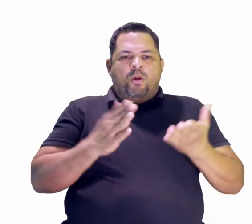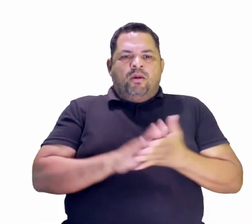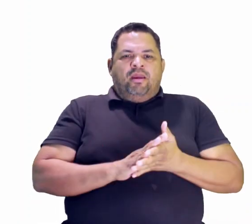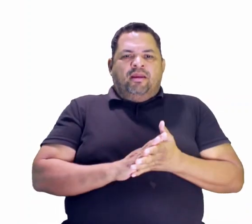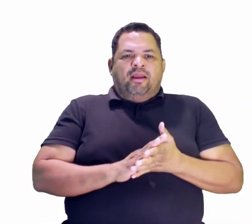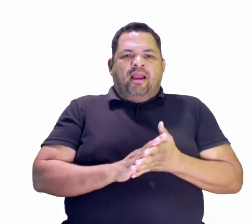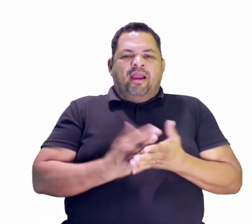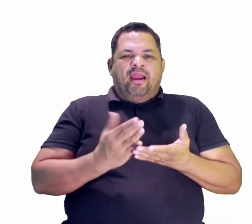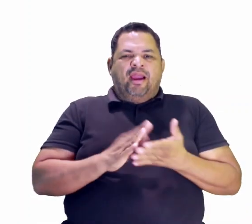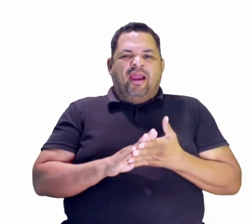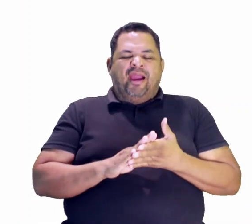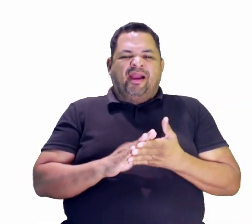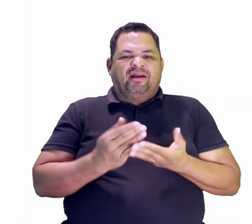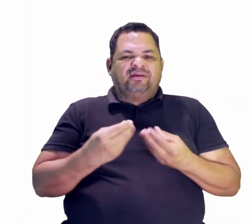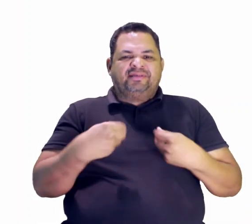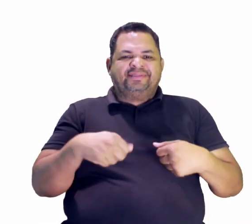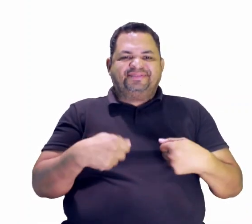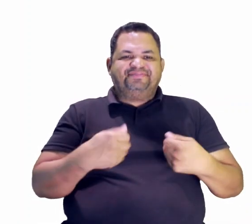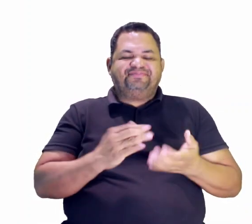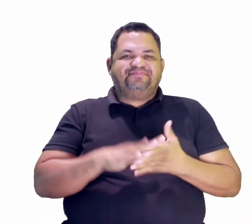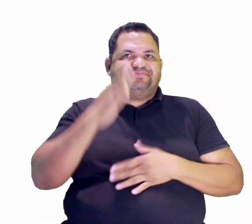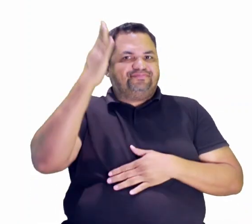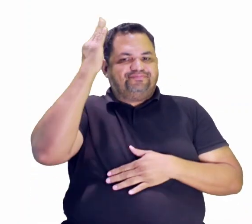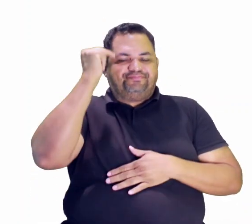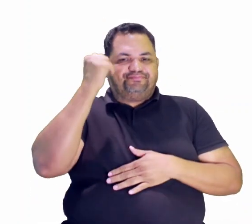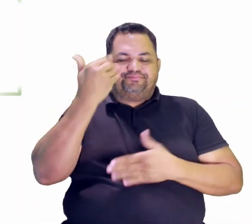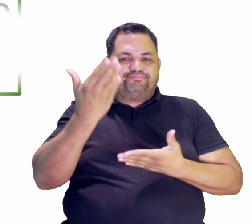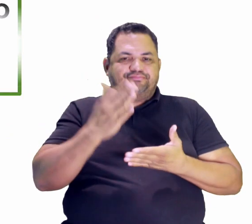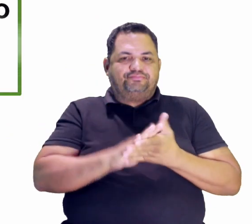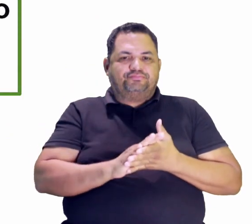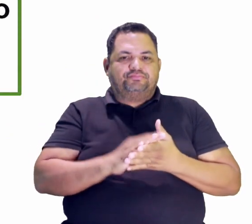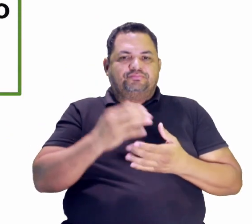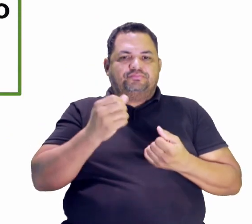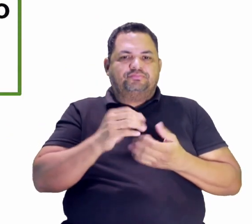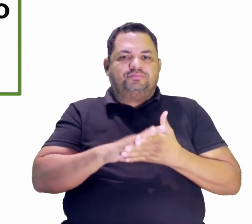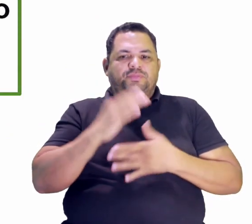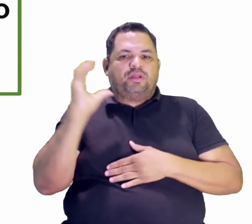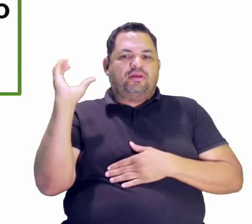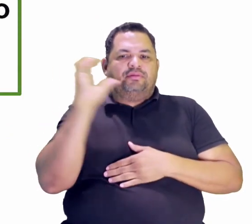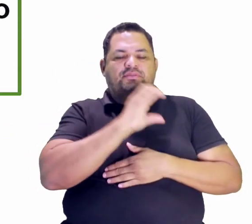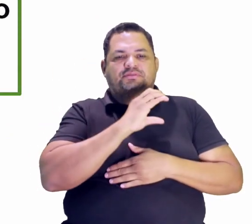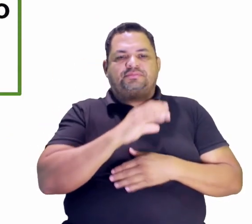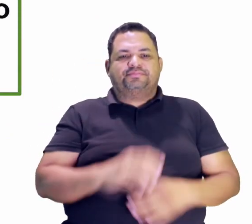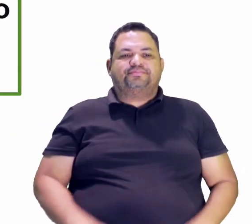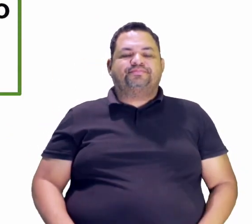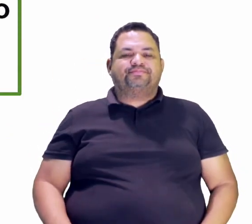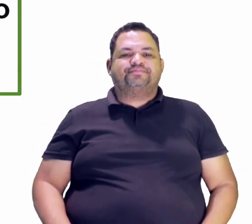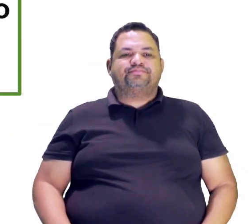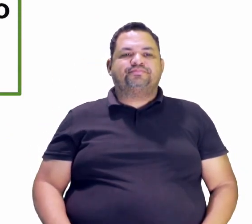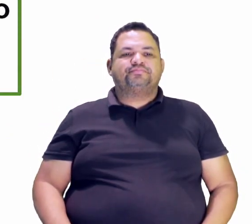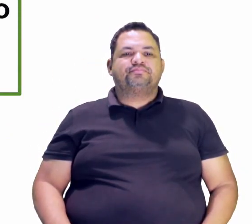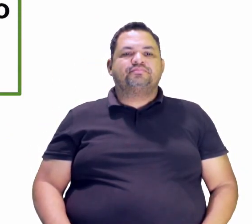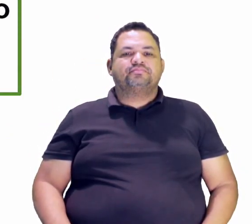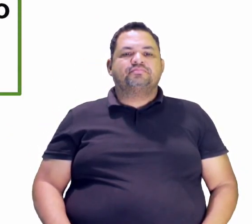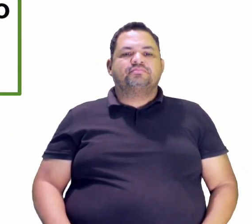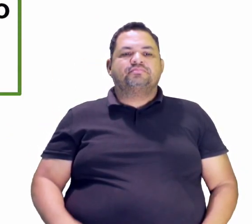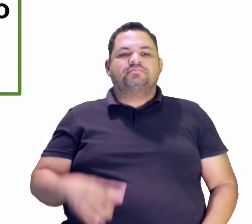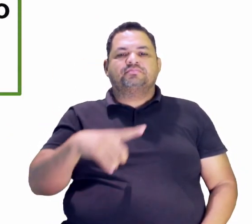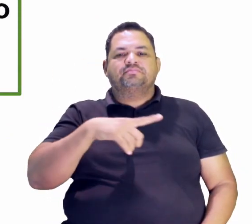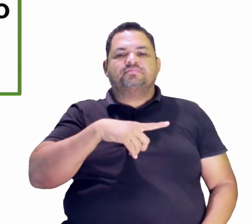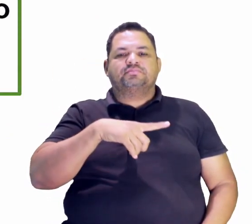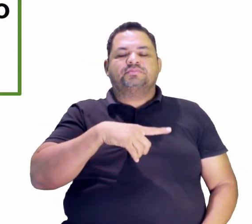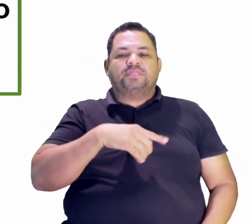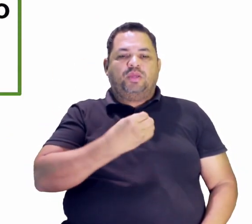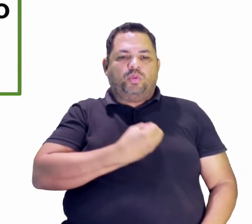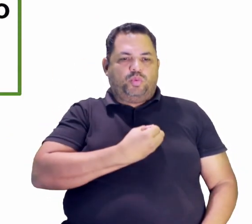ela não basta só saber a velocidade do automóvel. Então, uma grandeza que, além do valor